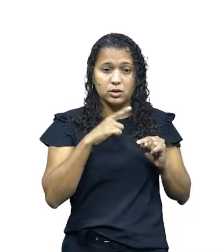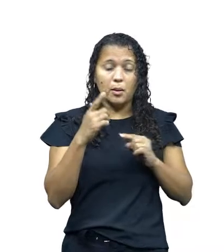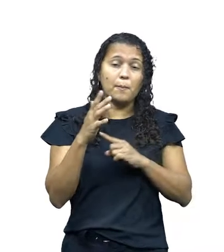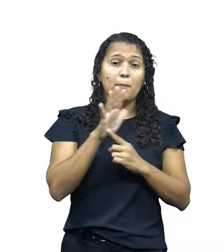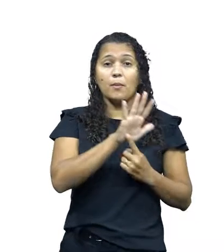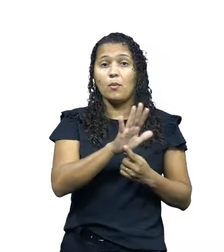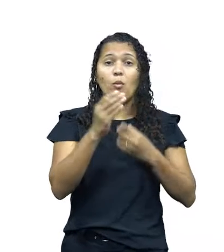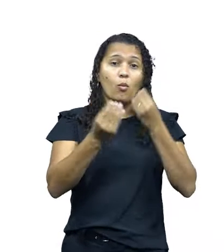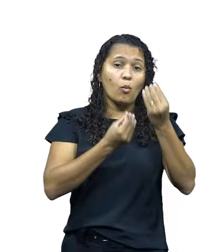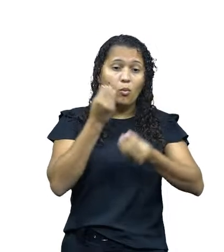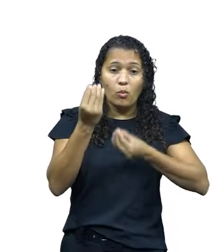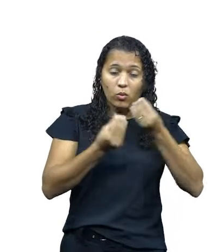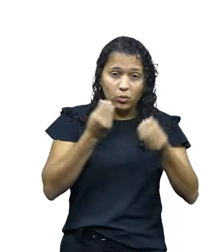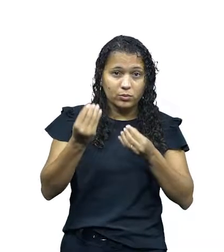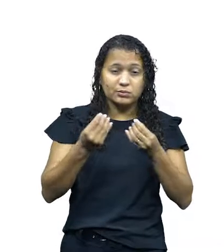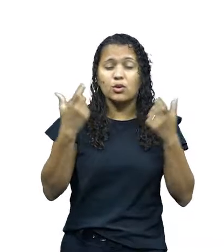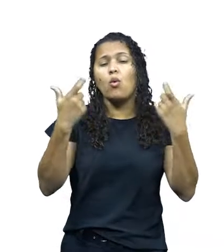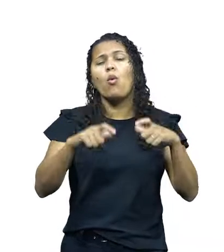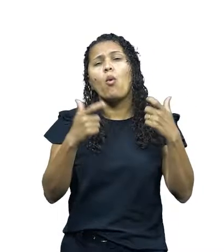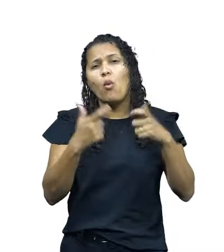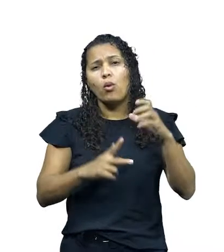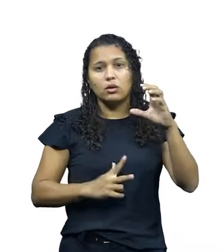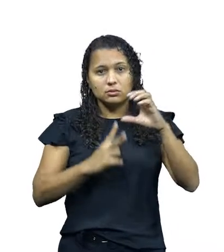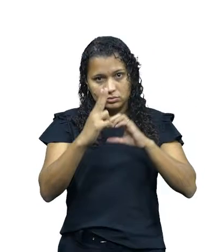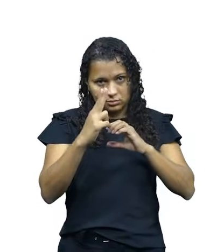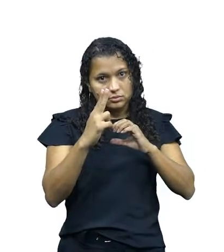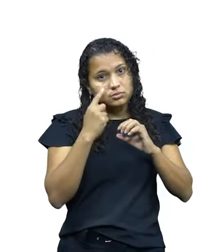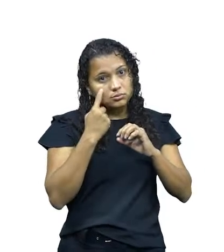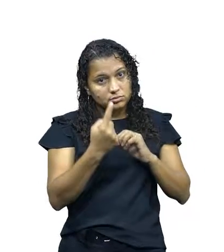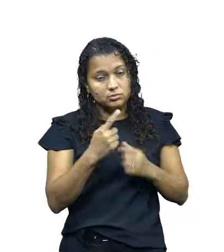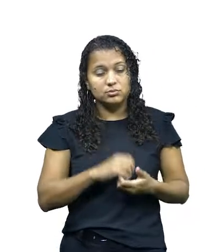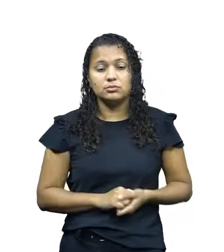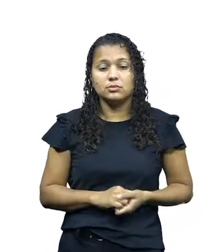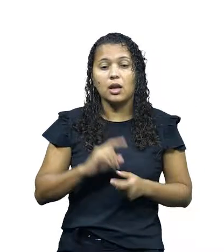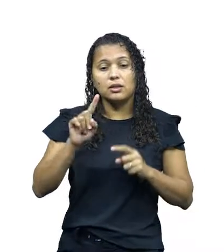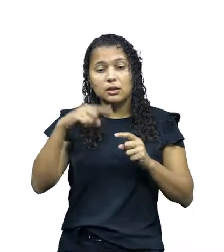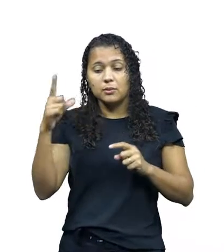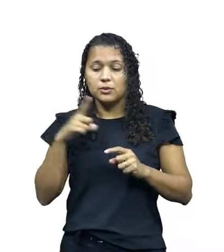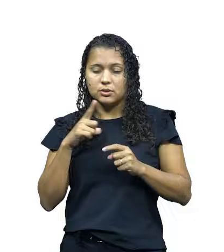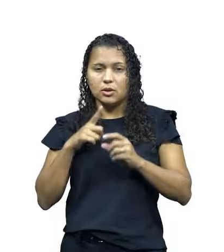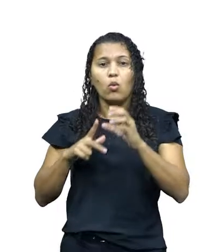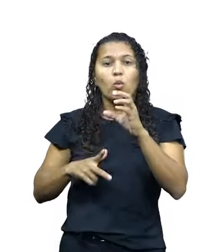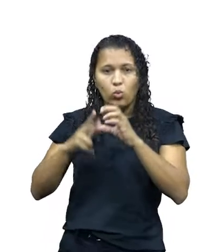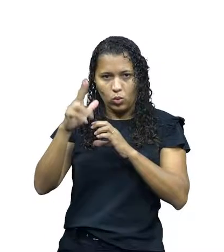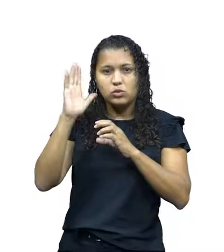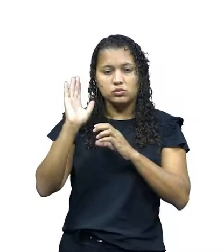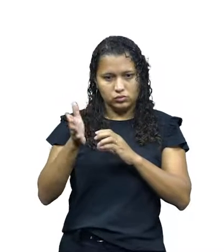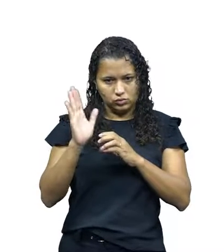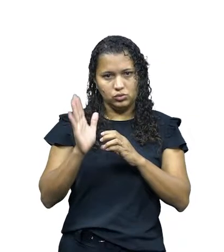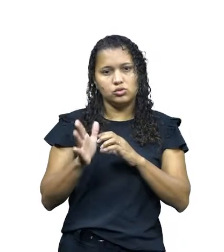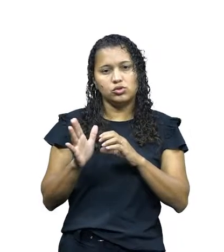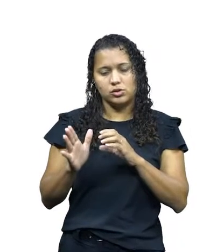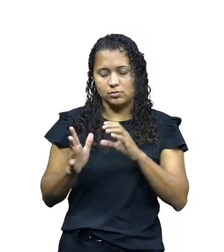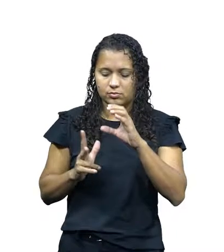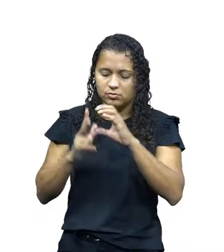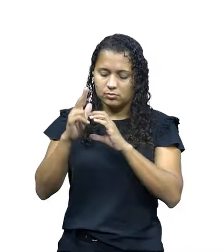é mostrando aonde vai se ocorrer esse corte nessa imagem, nesse objeto. E logo depois nós já temos